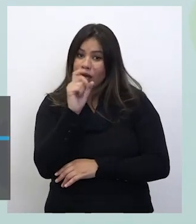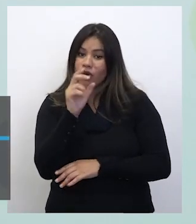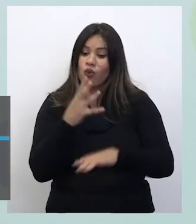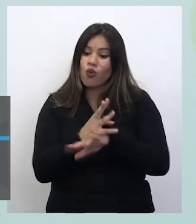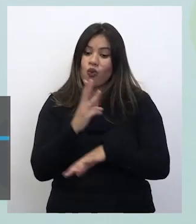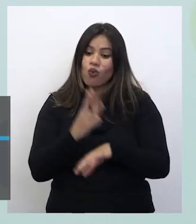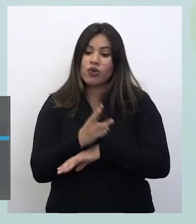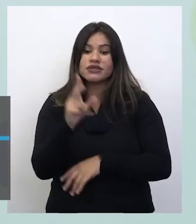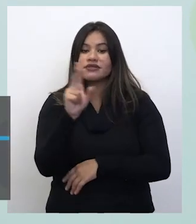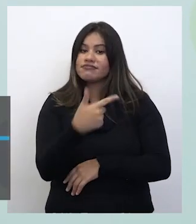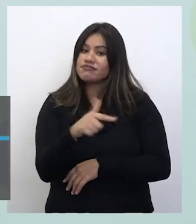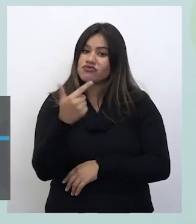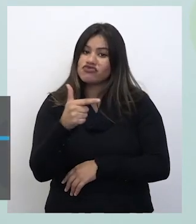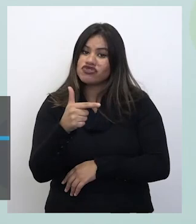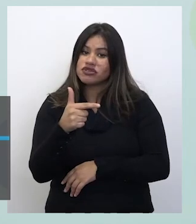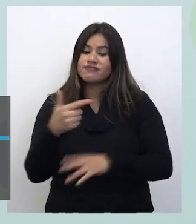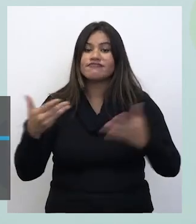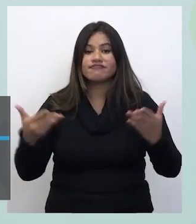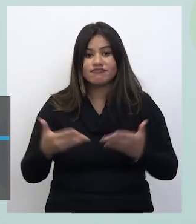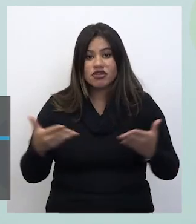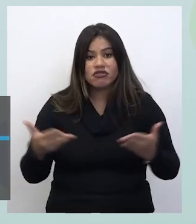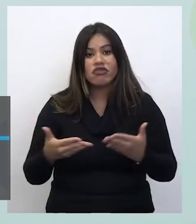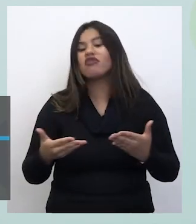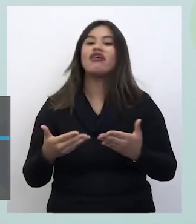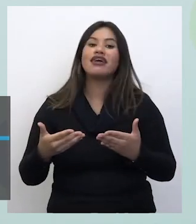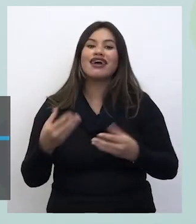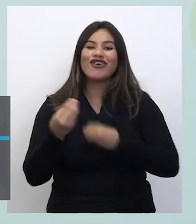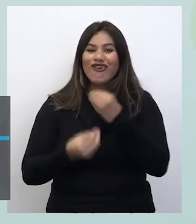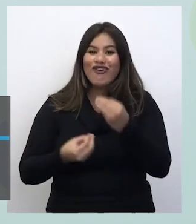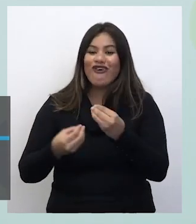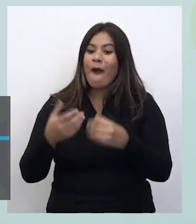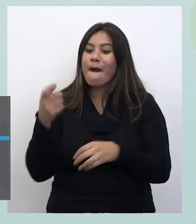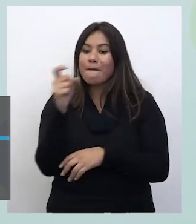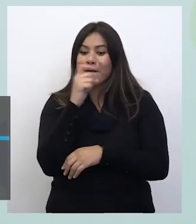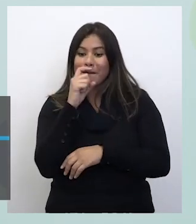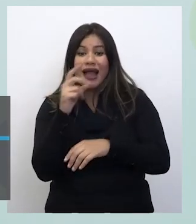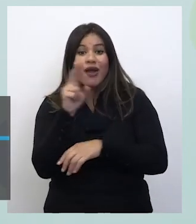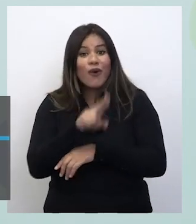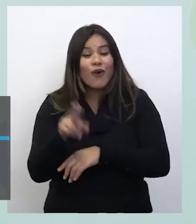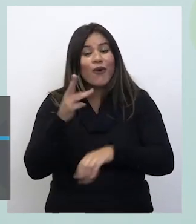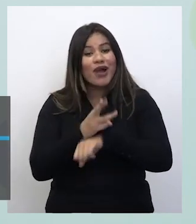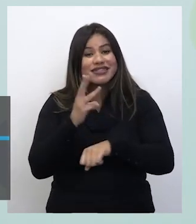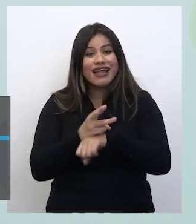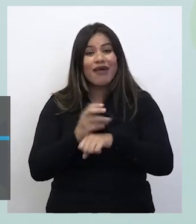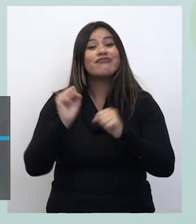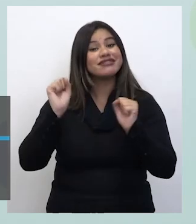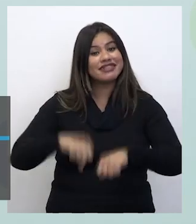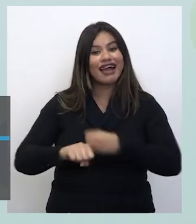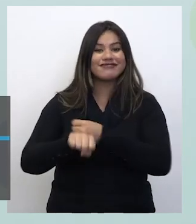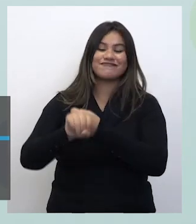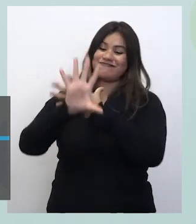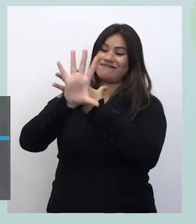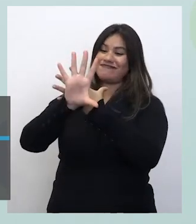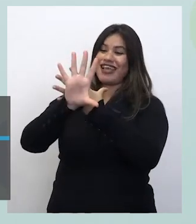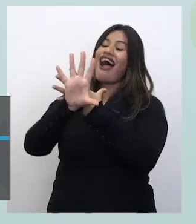e as nossas chamadas também são feitas pelo vídeo, o que tem nos ajudado bastante a superar esses meses aí de